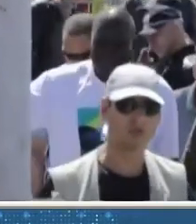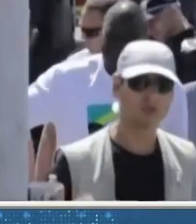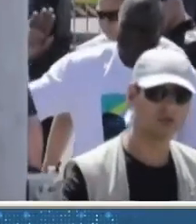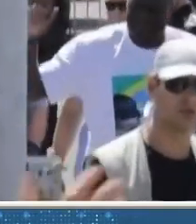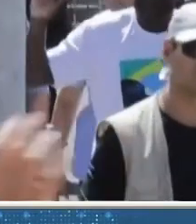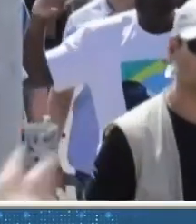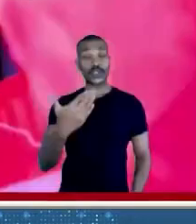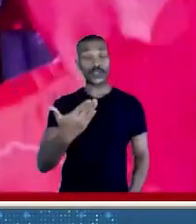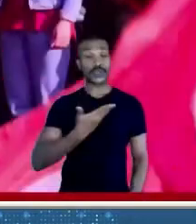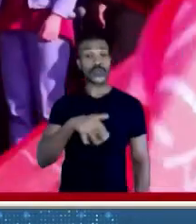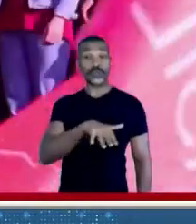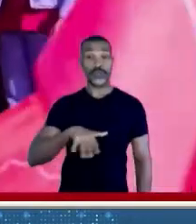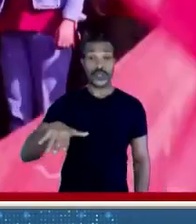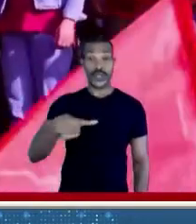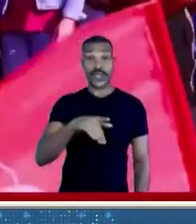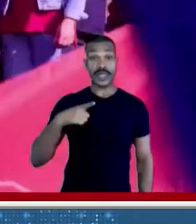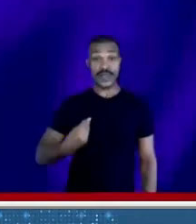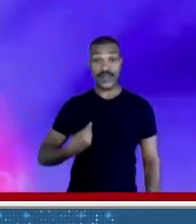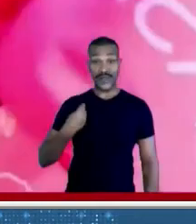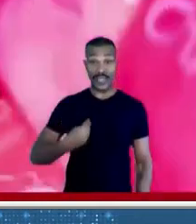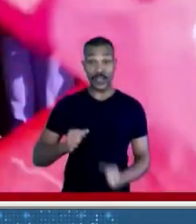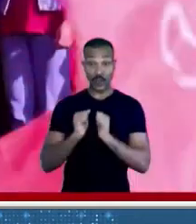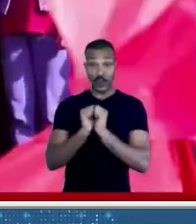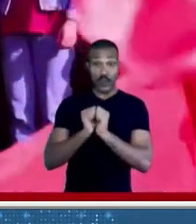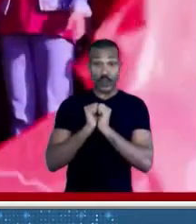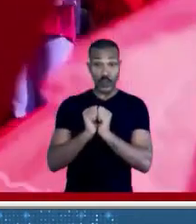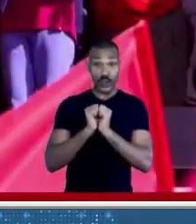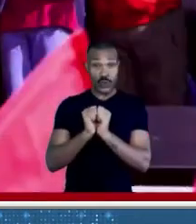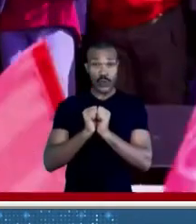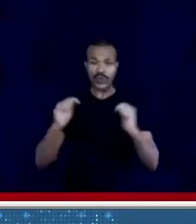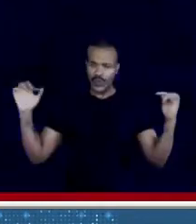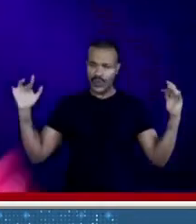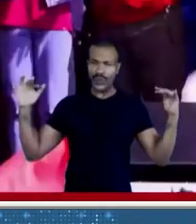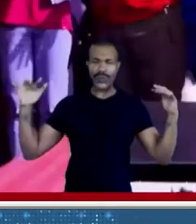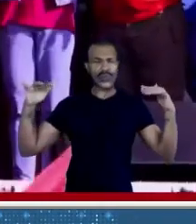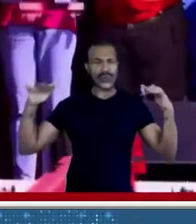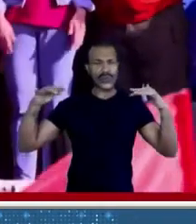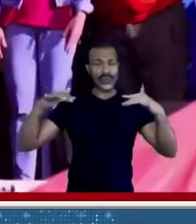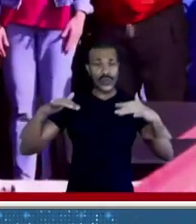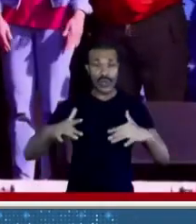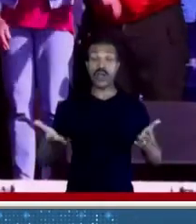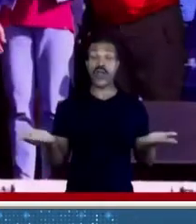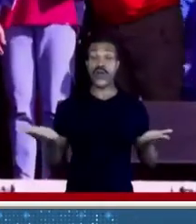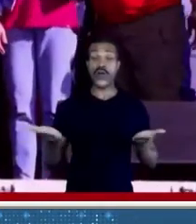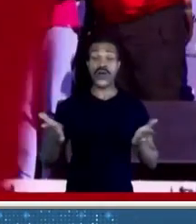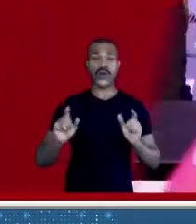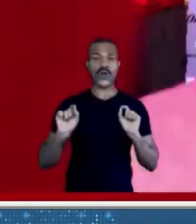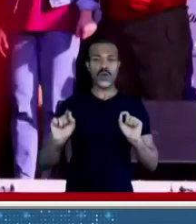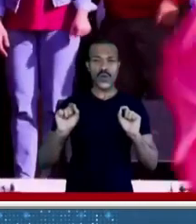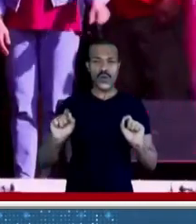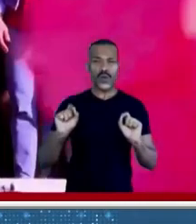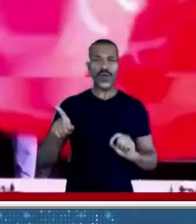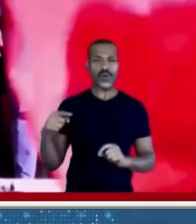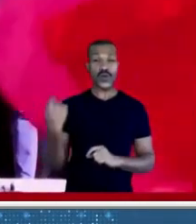nas nossas fronteiras, e o país precisa estar preparado para enfrentar esses novos desafios. Então, eu tenho quase certeza